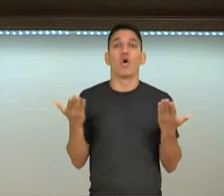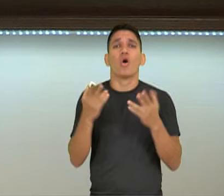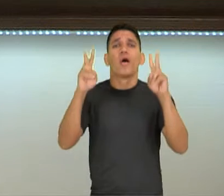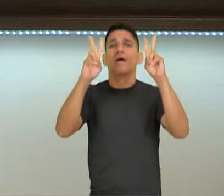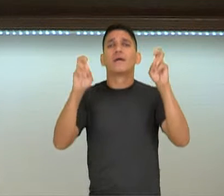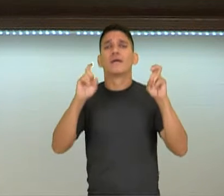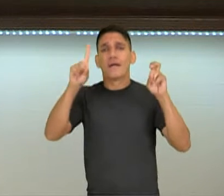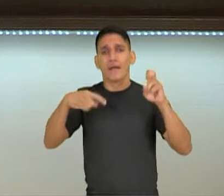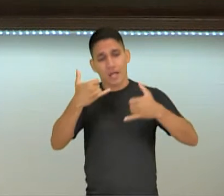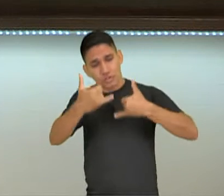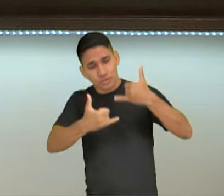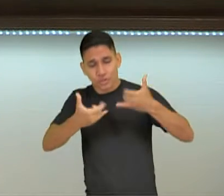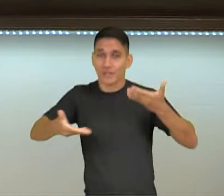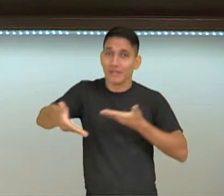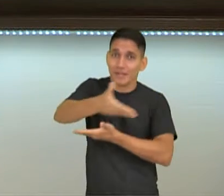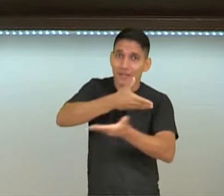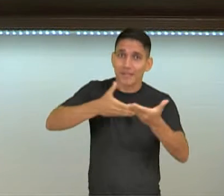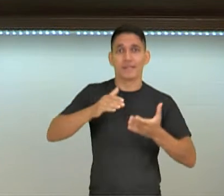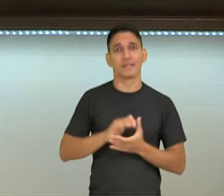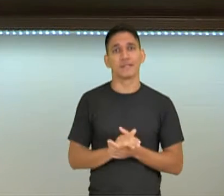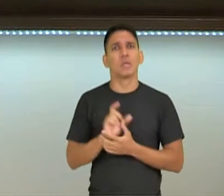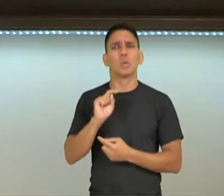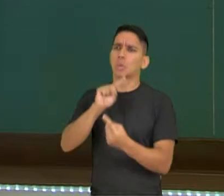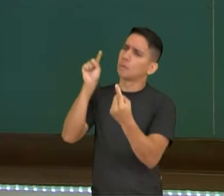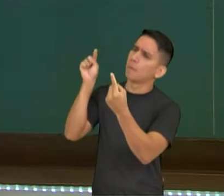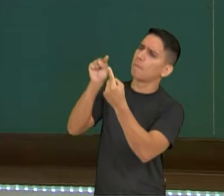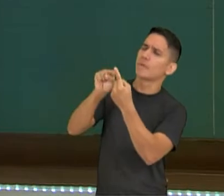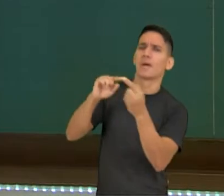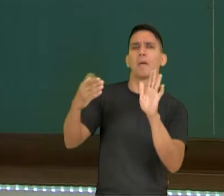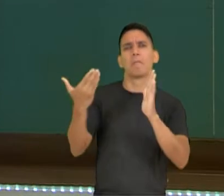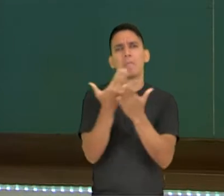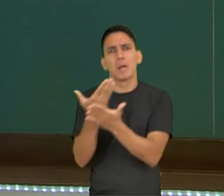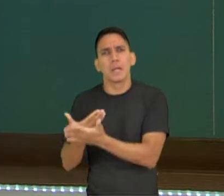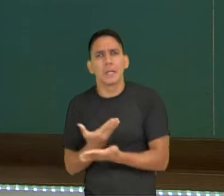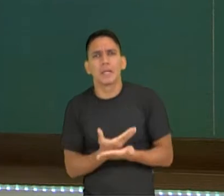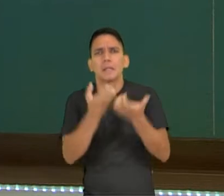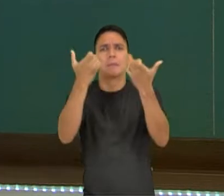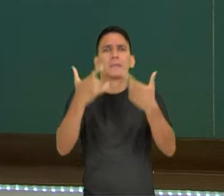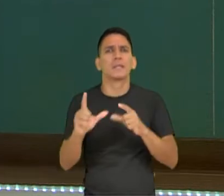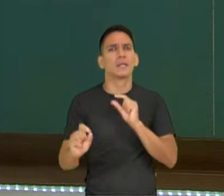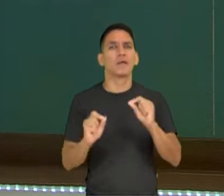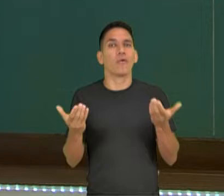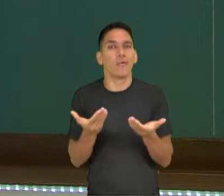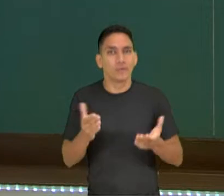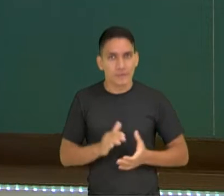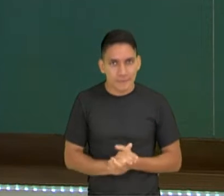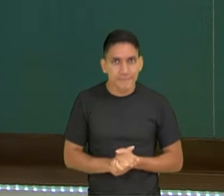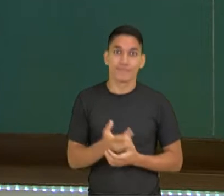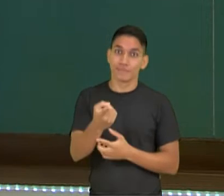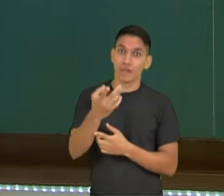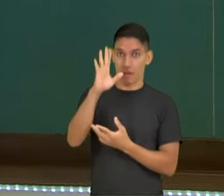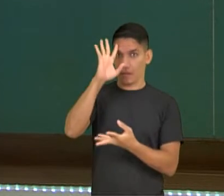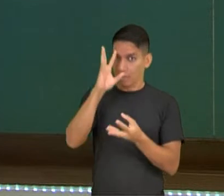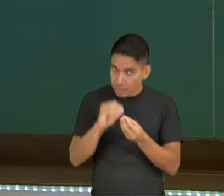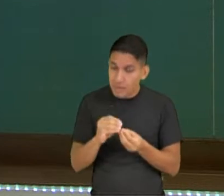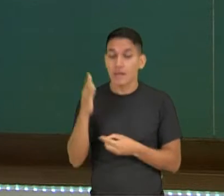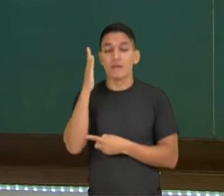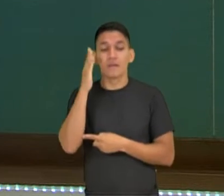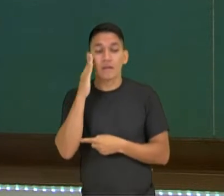cooperativos. E quais são os objetivos da nossa aula de hoje? Então, que você conheça os